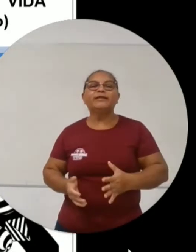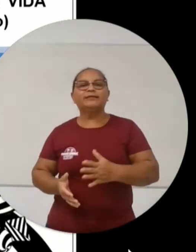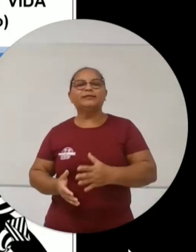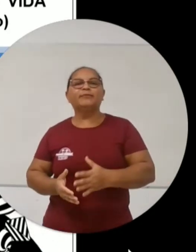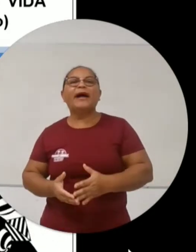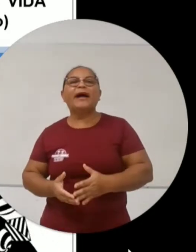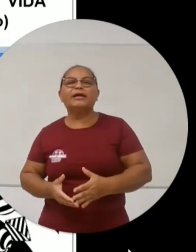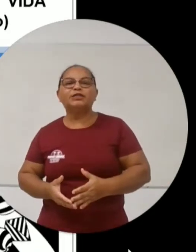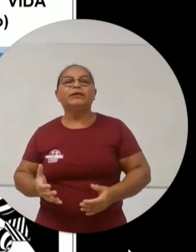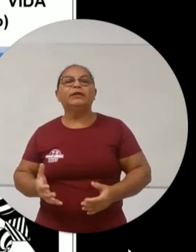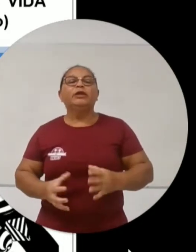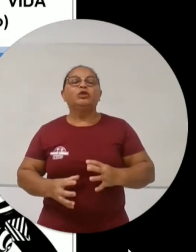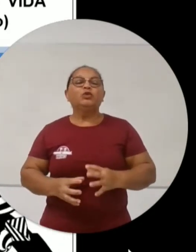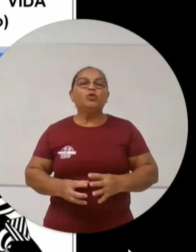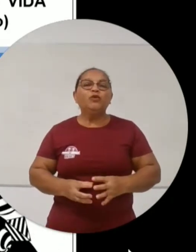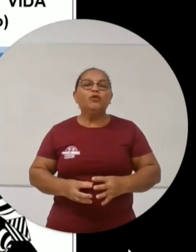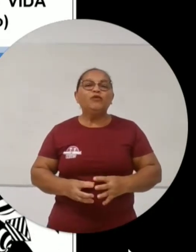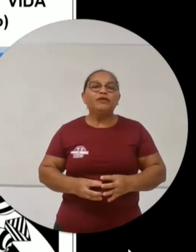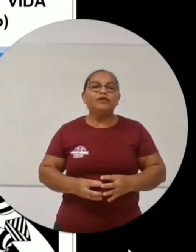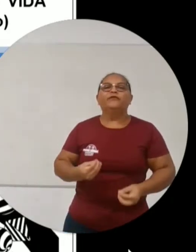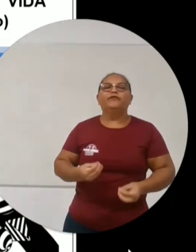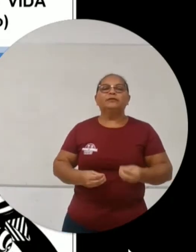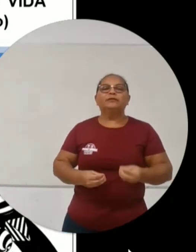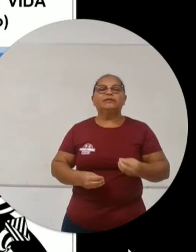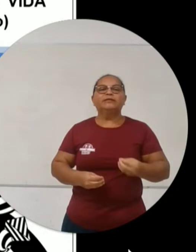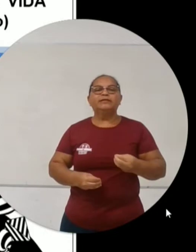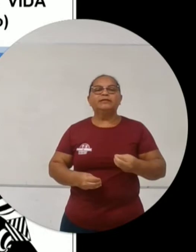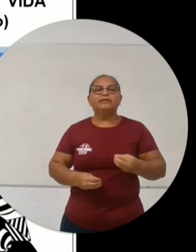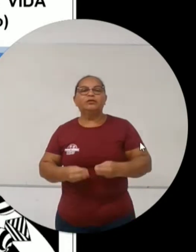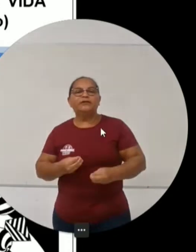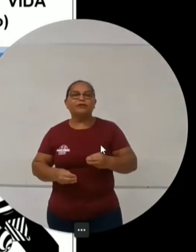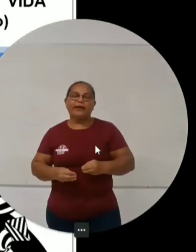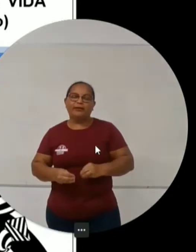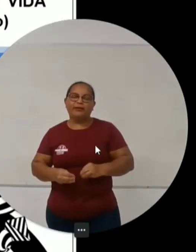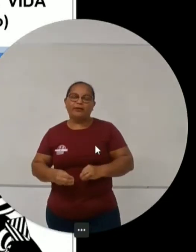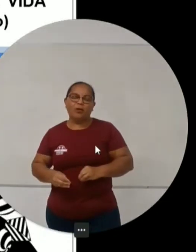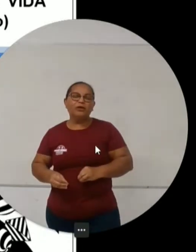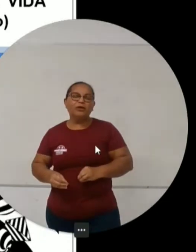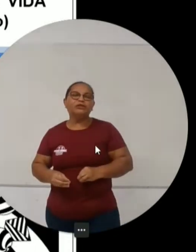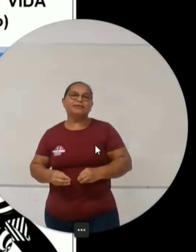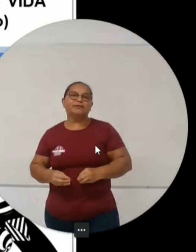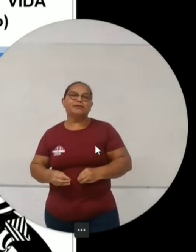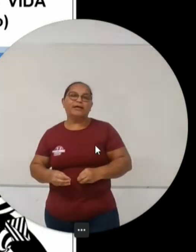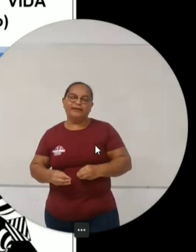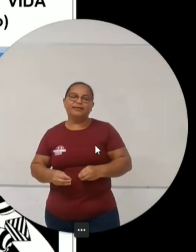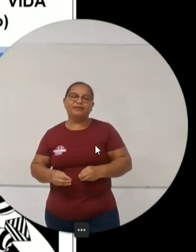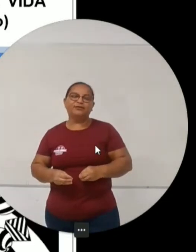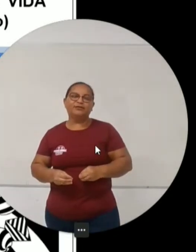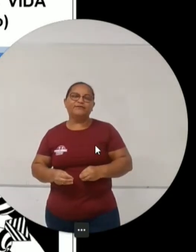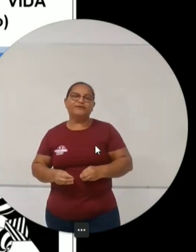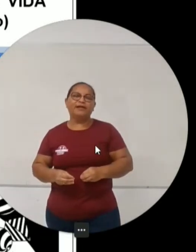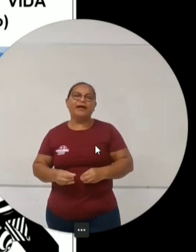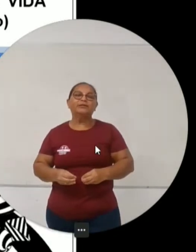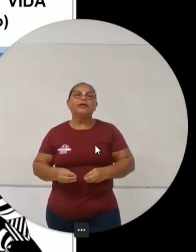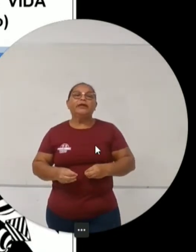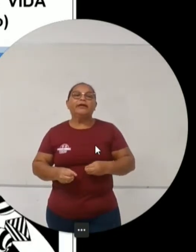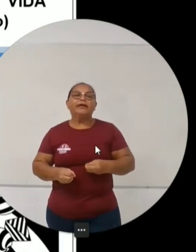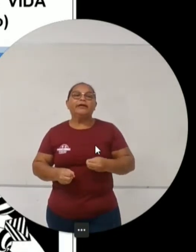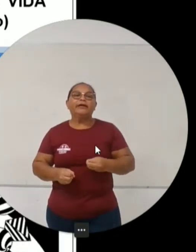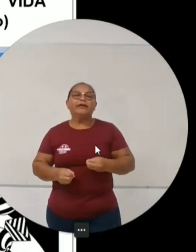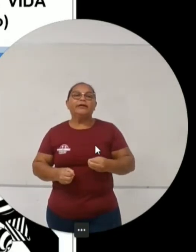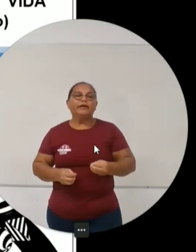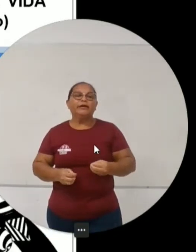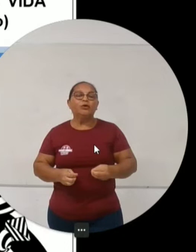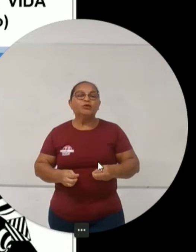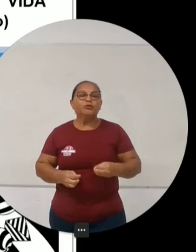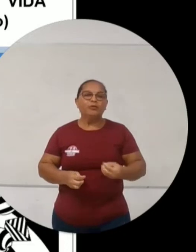responder essas páginas. Dúvidas, nós vamos corrigir essas atividades.